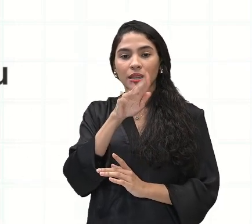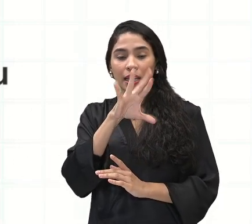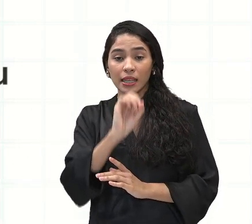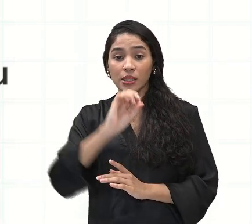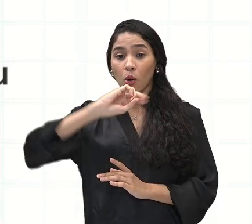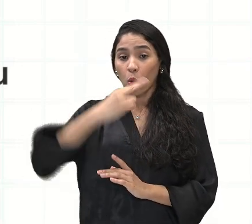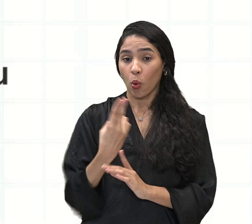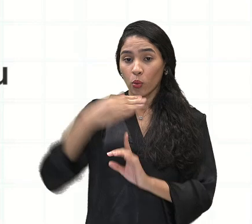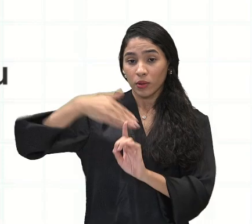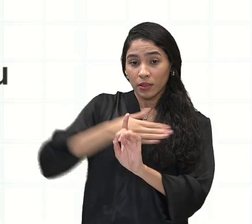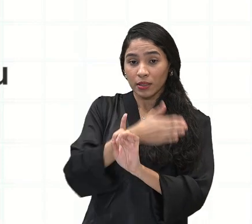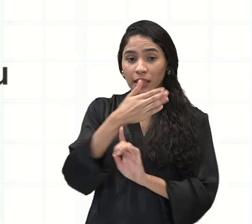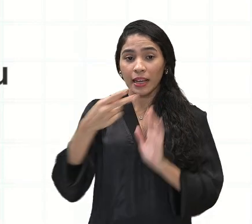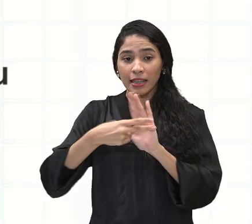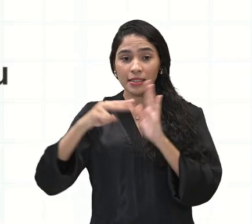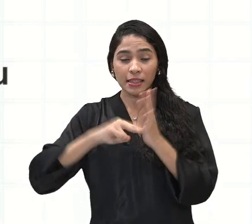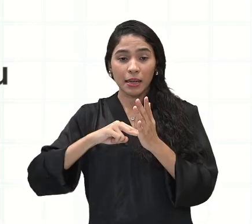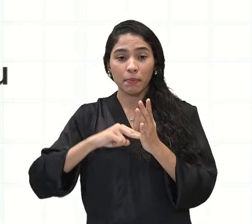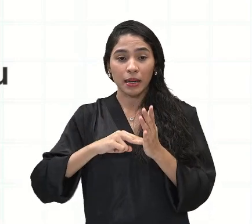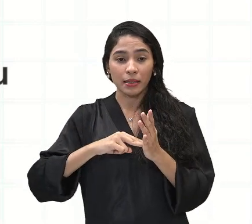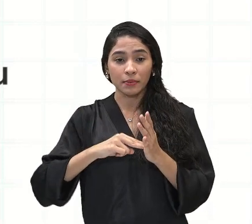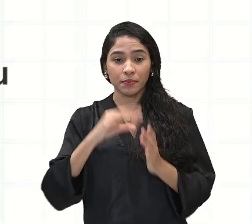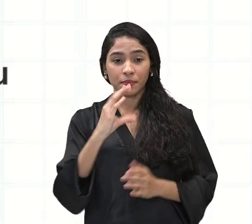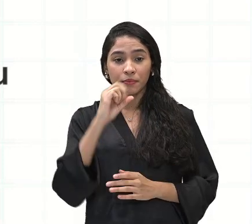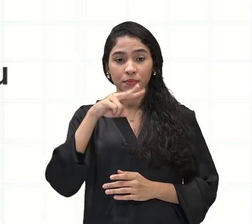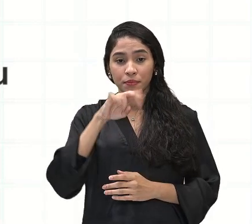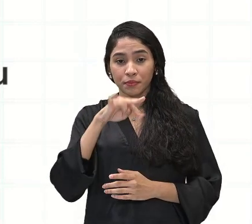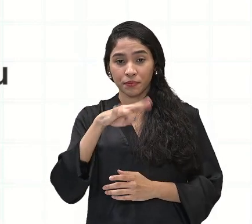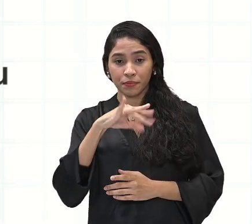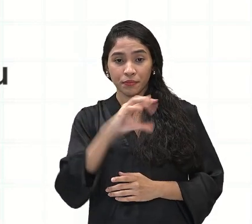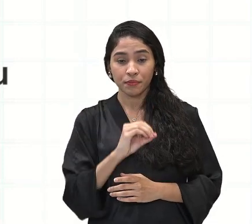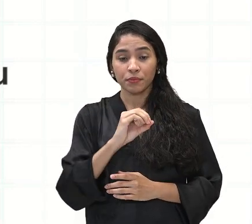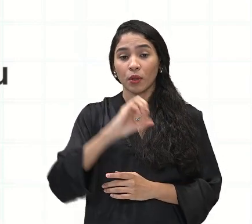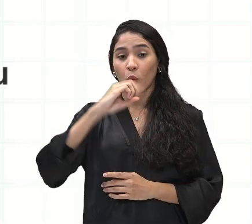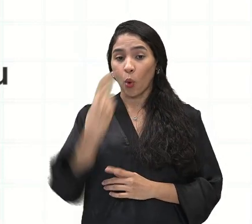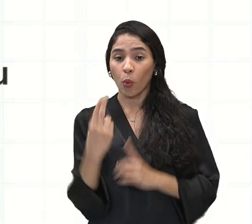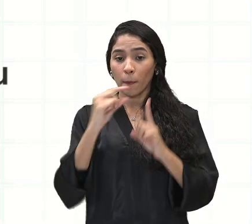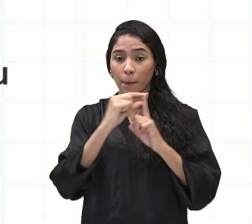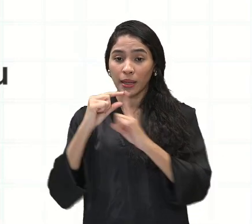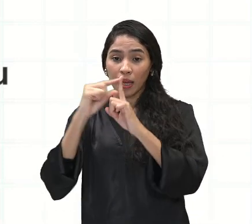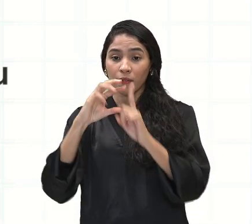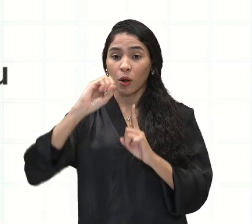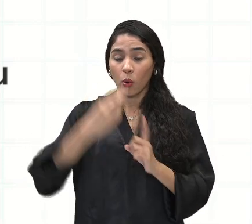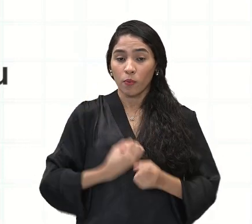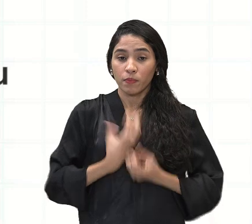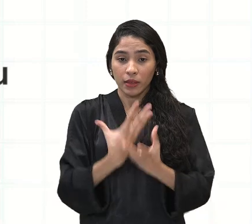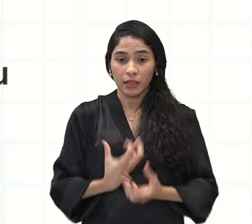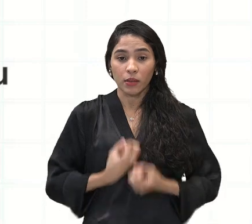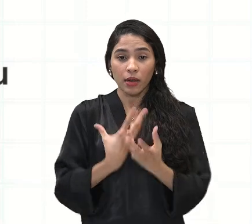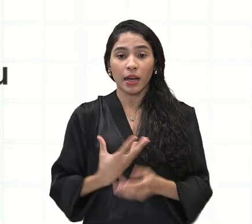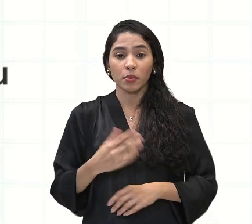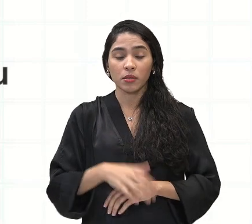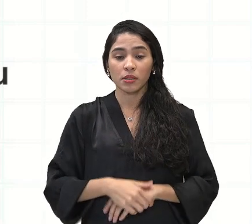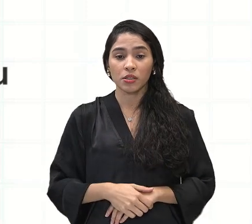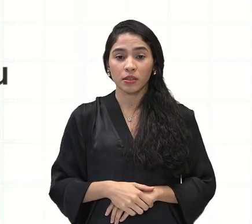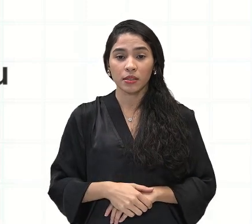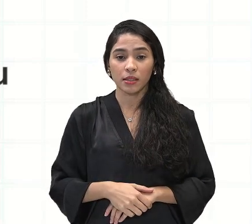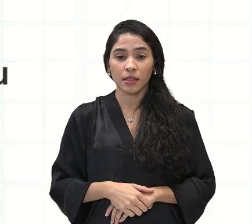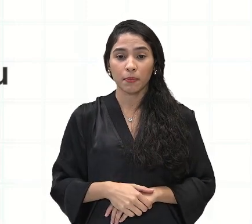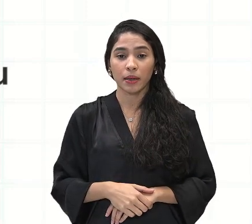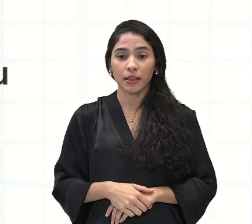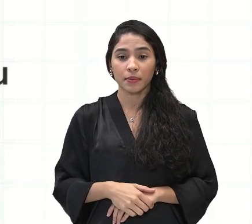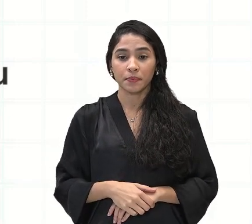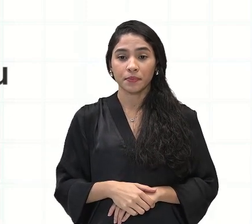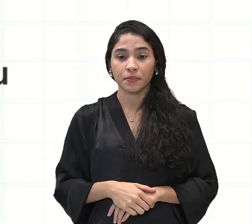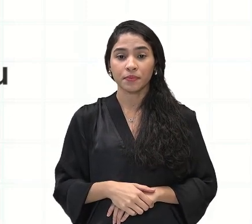ou desvio do significado convencional das palavras ou expressões. Então a palavra tem um sentido. Eu vou fazer